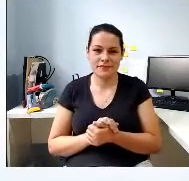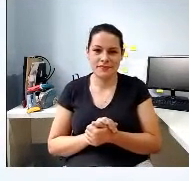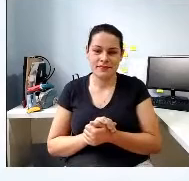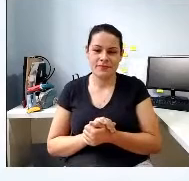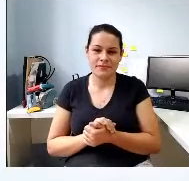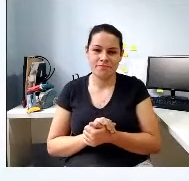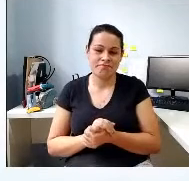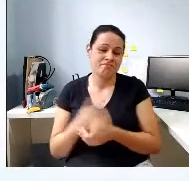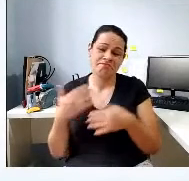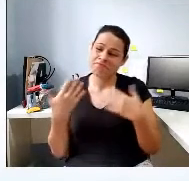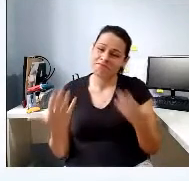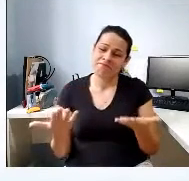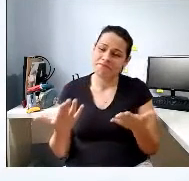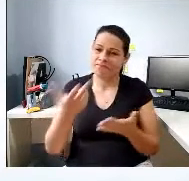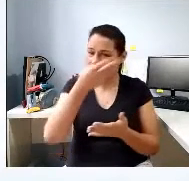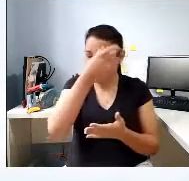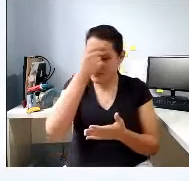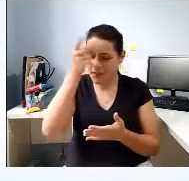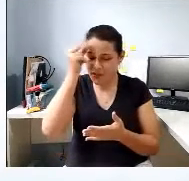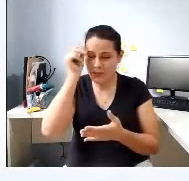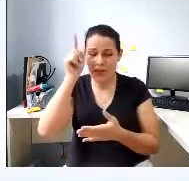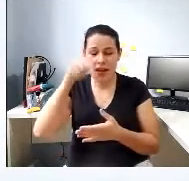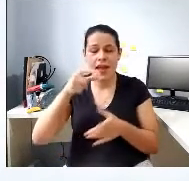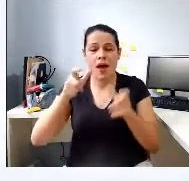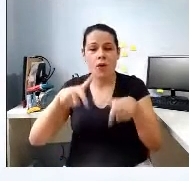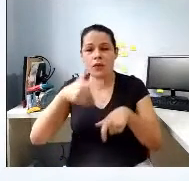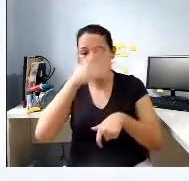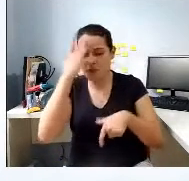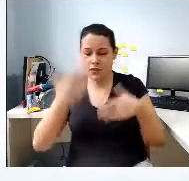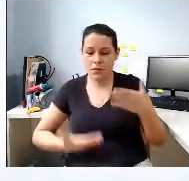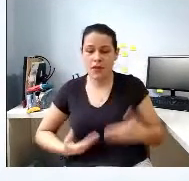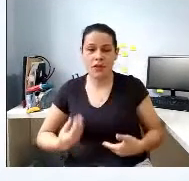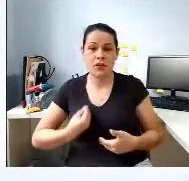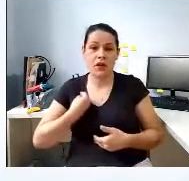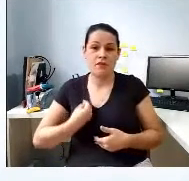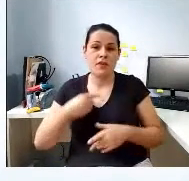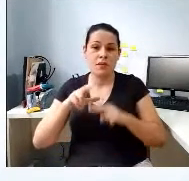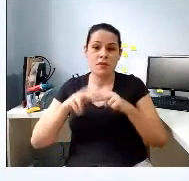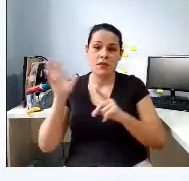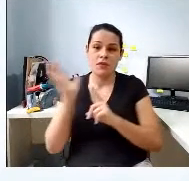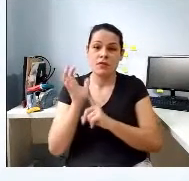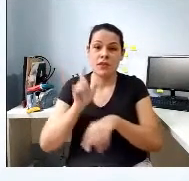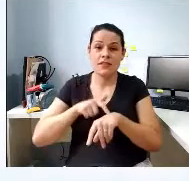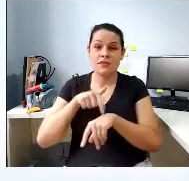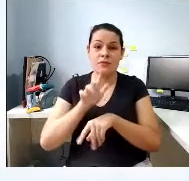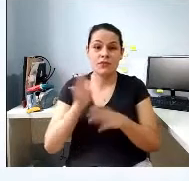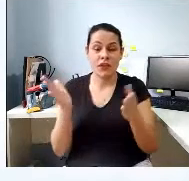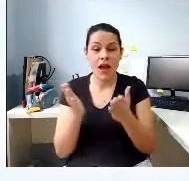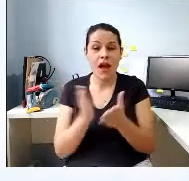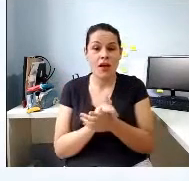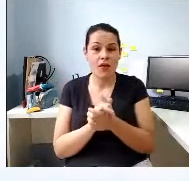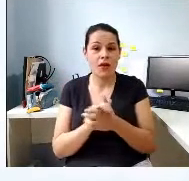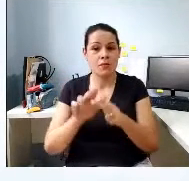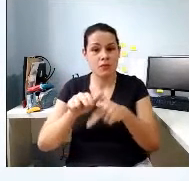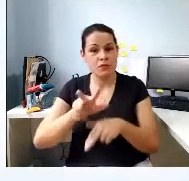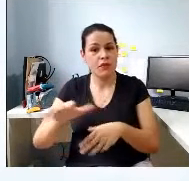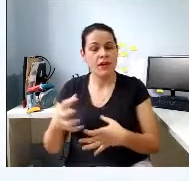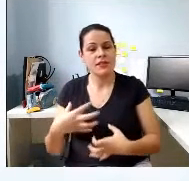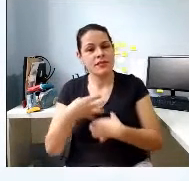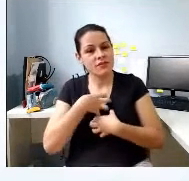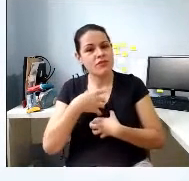No município é onde o trabalhador vive. Isso acho que é um impacto imediato. Ou seja, ele vai sentir as